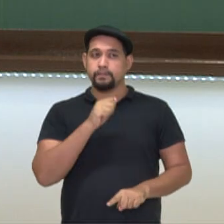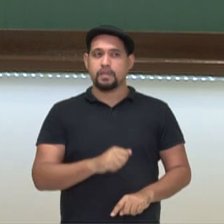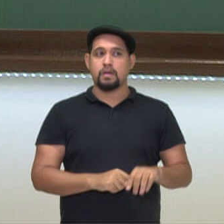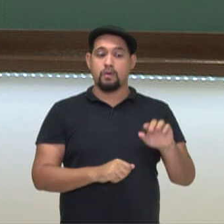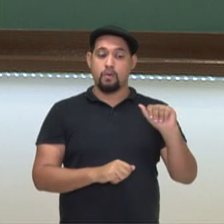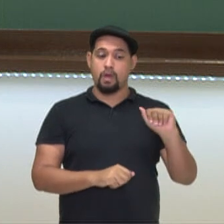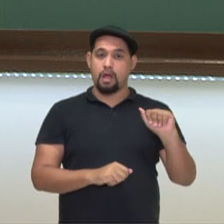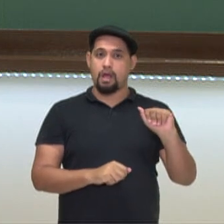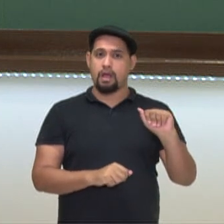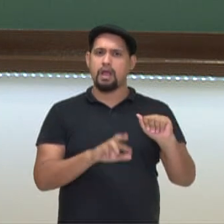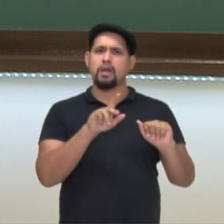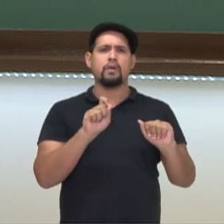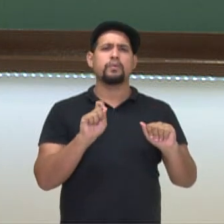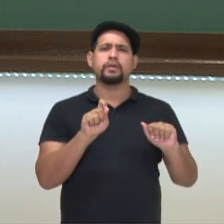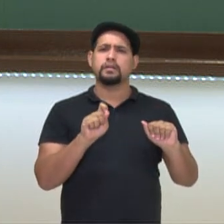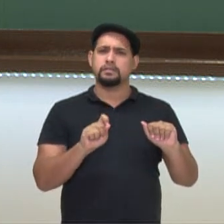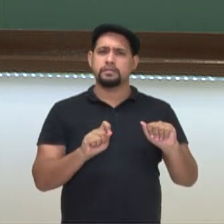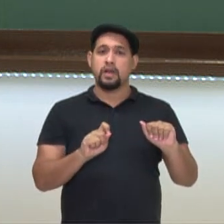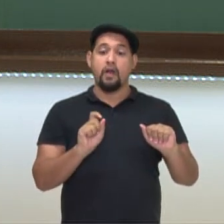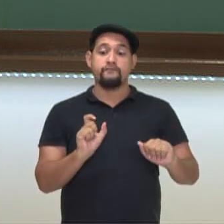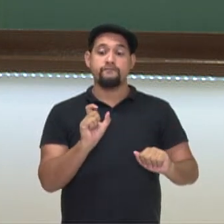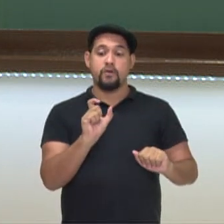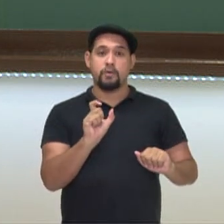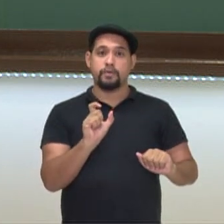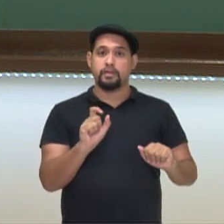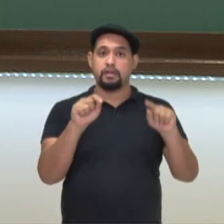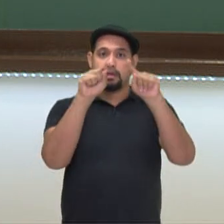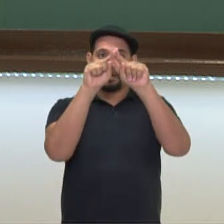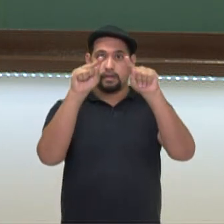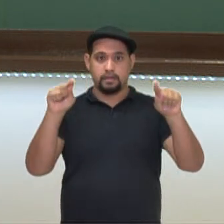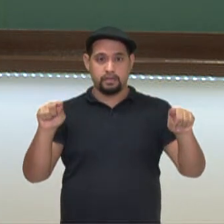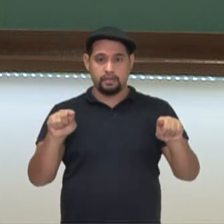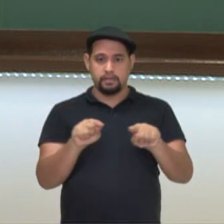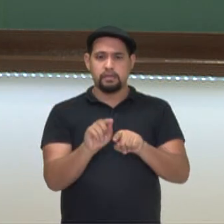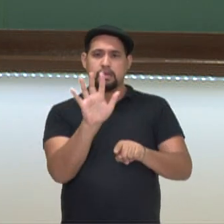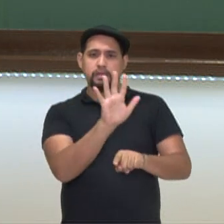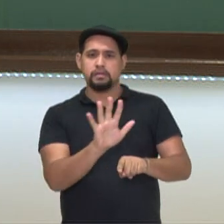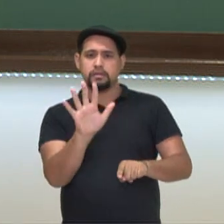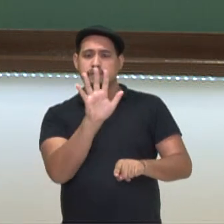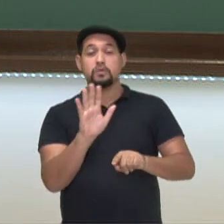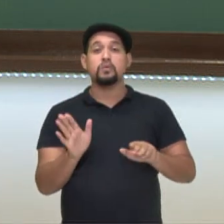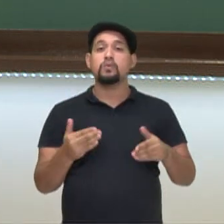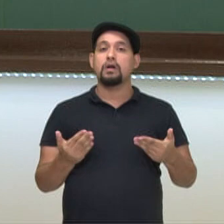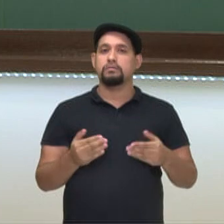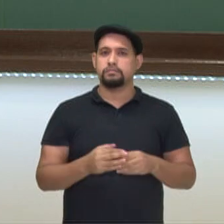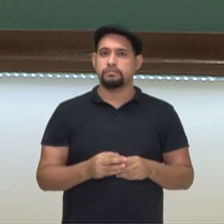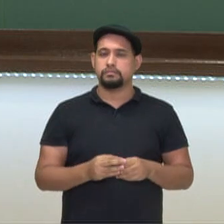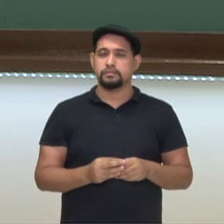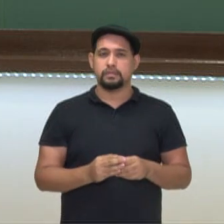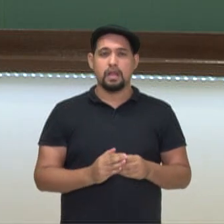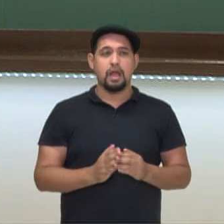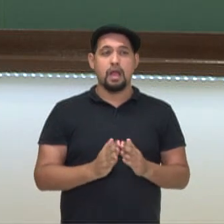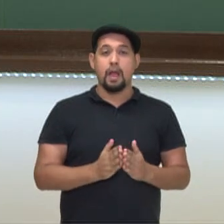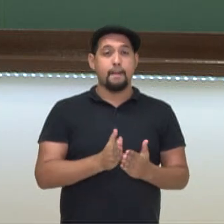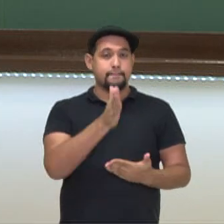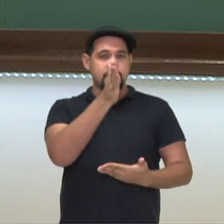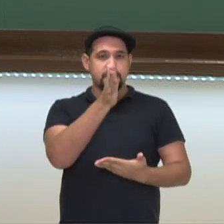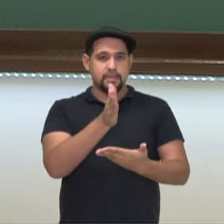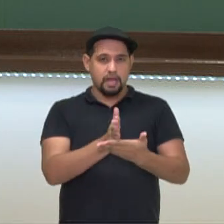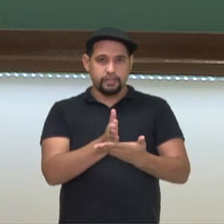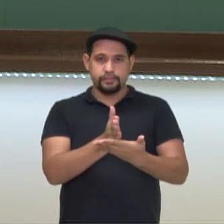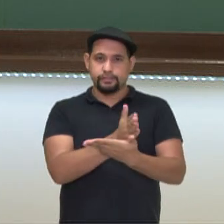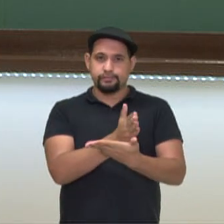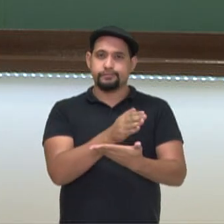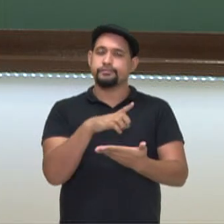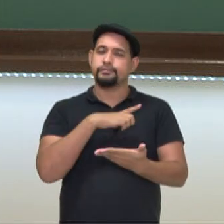maiúsculo é igual ao quê? A fórmula da área do losango. Qual que é a fórmula da área do losango? A metade do produto das